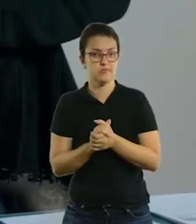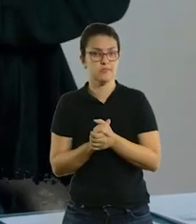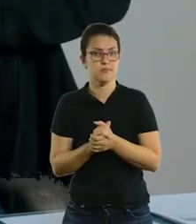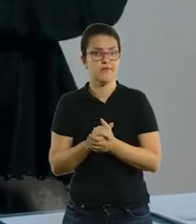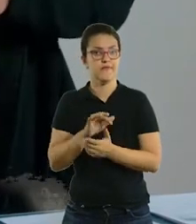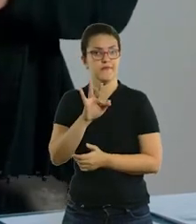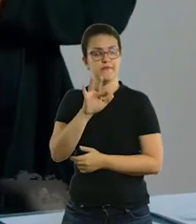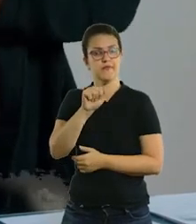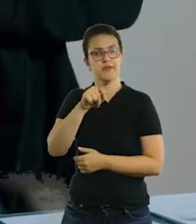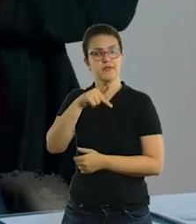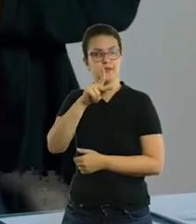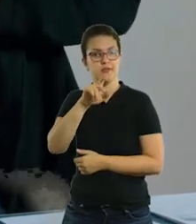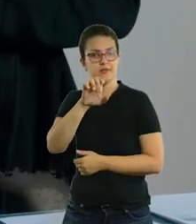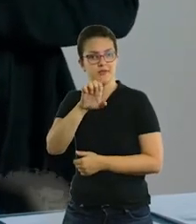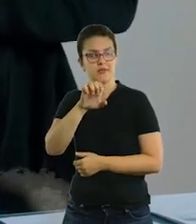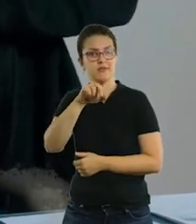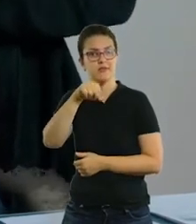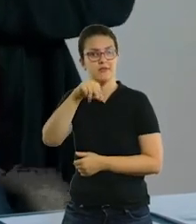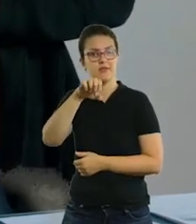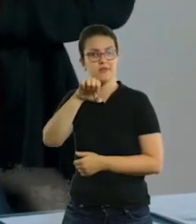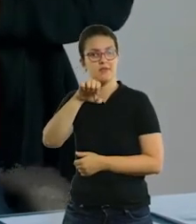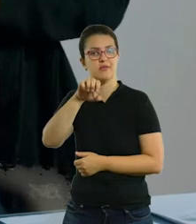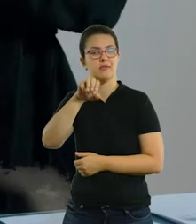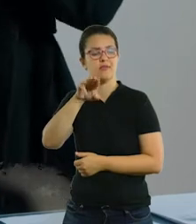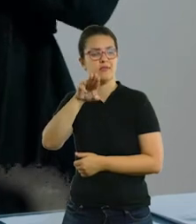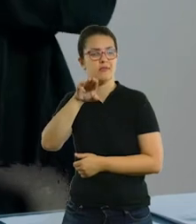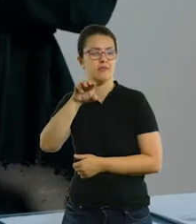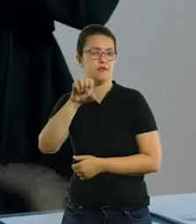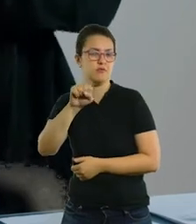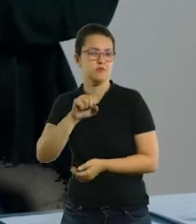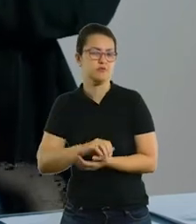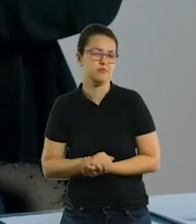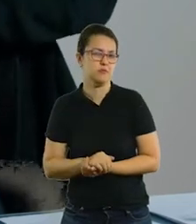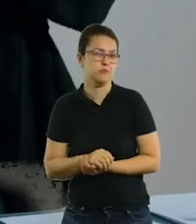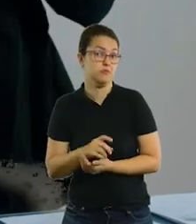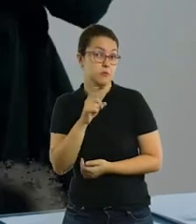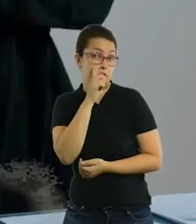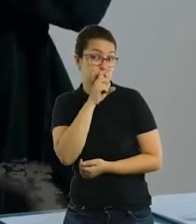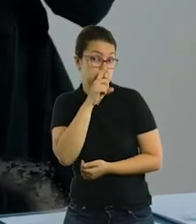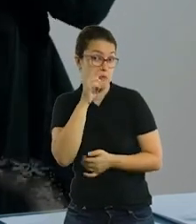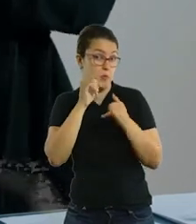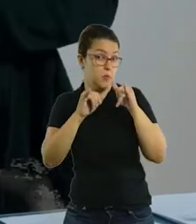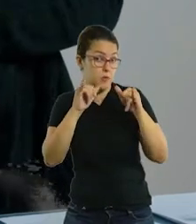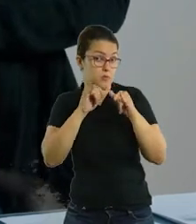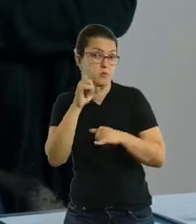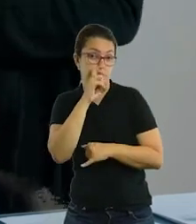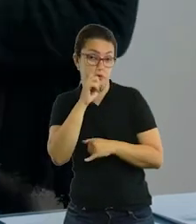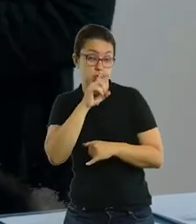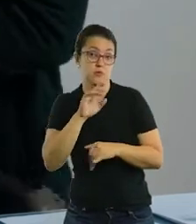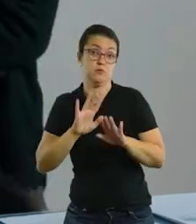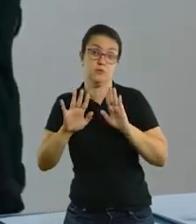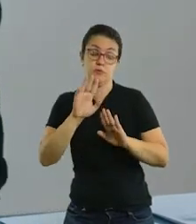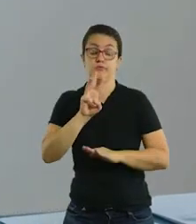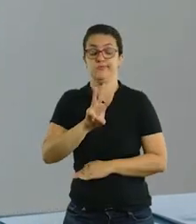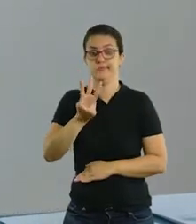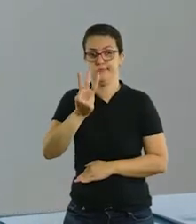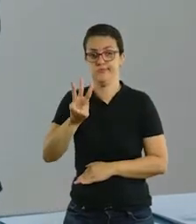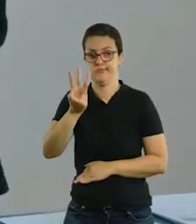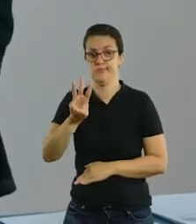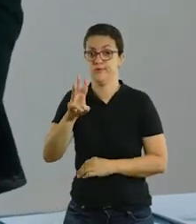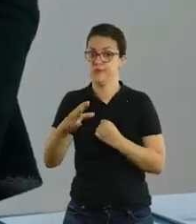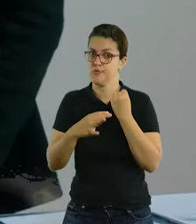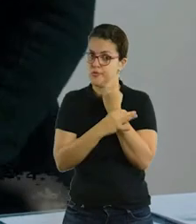fake news. Tem muita coisa que não é verdade, então você tem que pesquisar sempre em locais e sites seguros, tá?